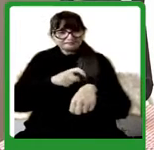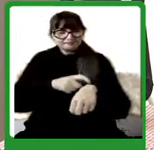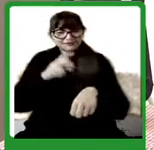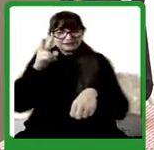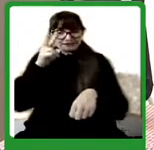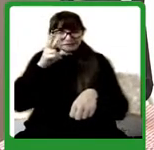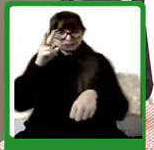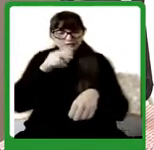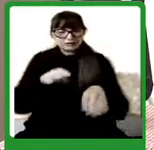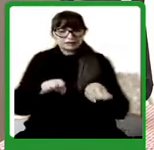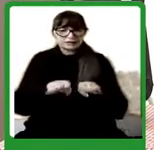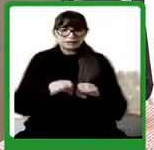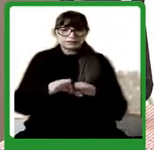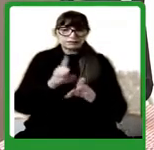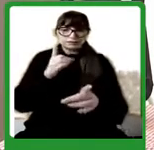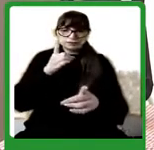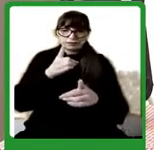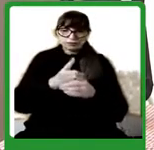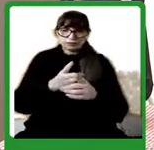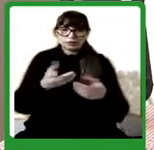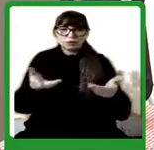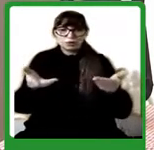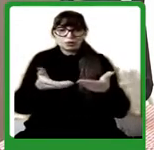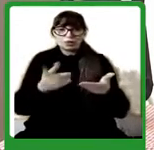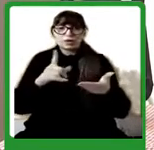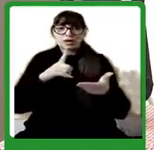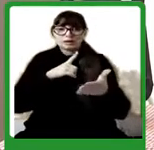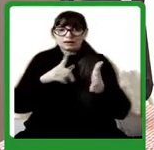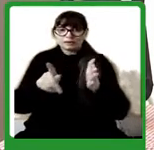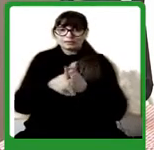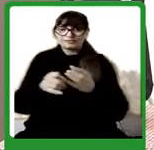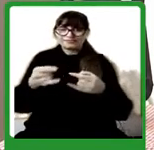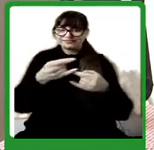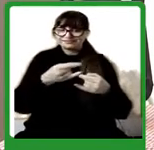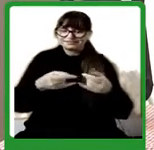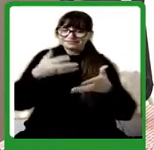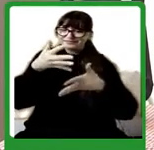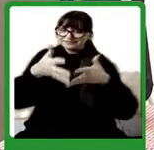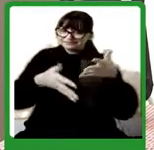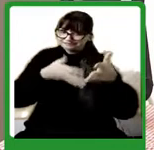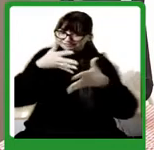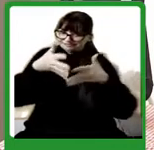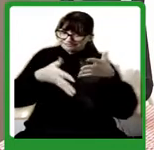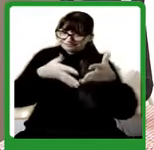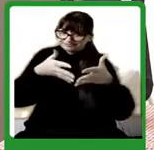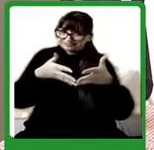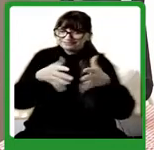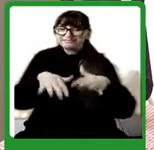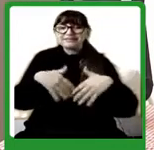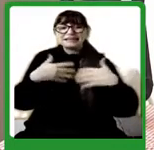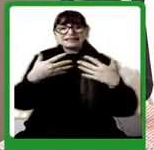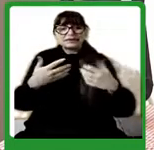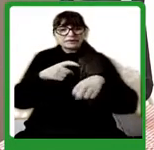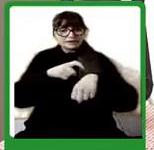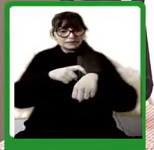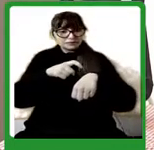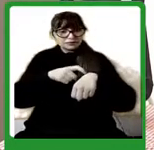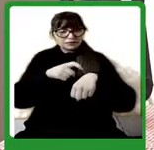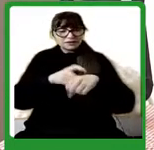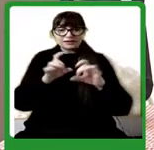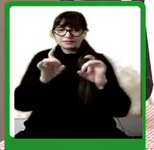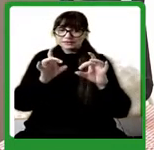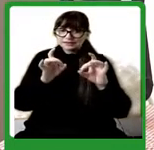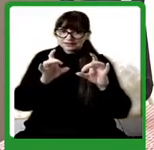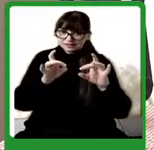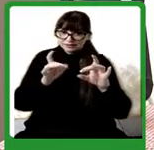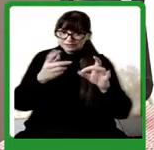que esse nosso encontro terá transmissão também em Libras. Neste momento especial, eu convido para deixar uma